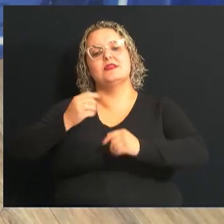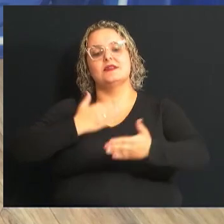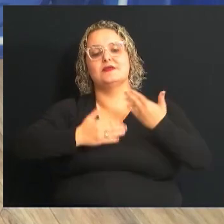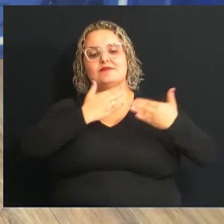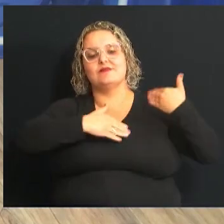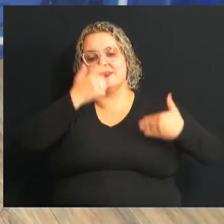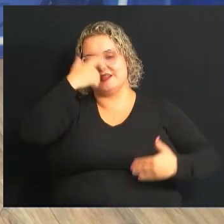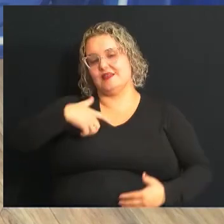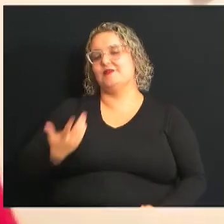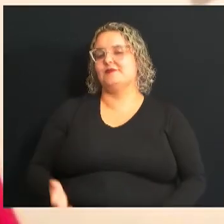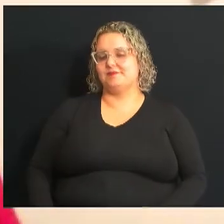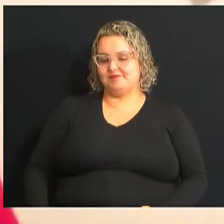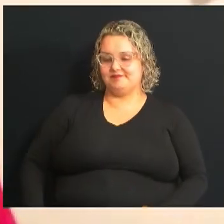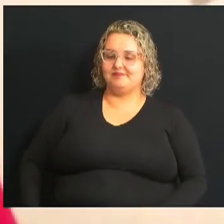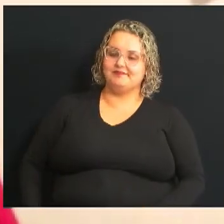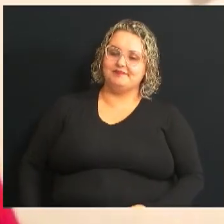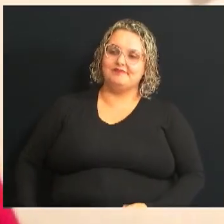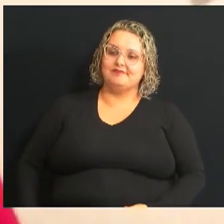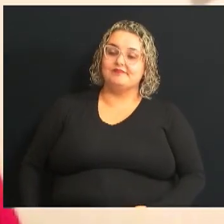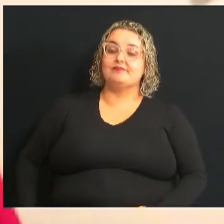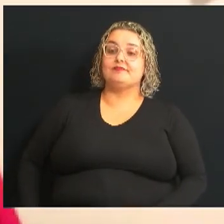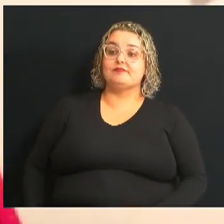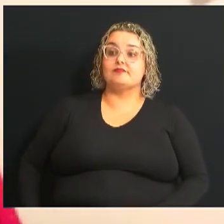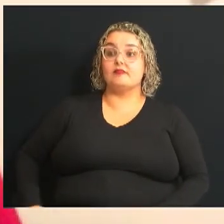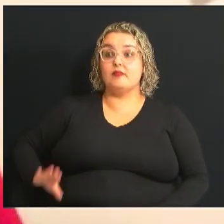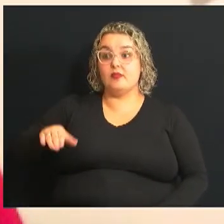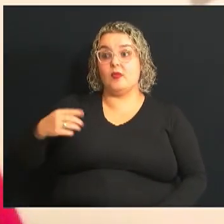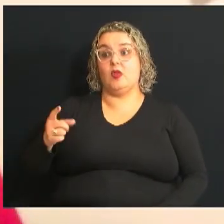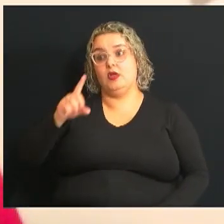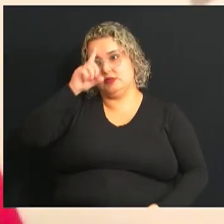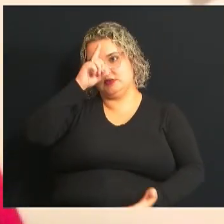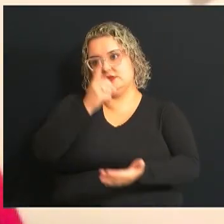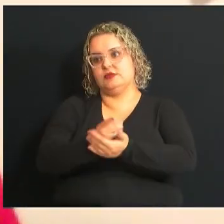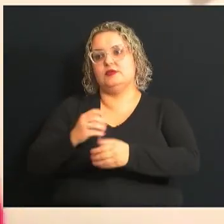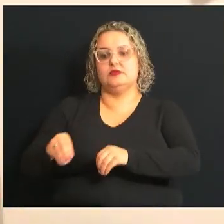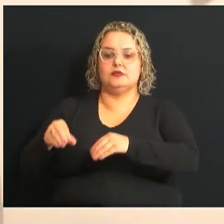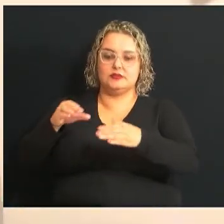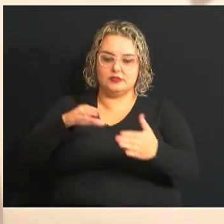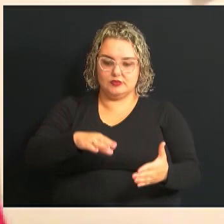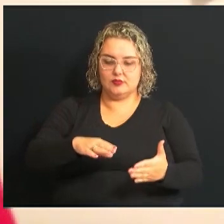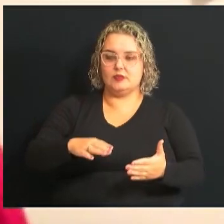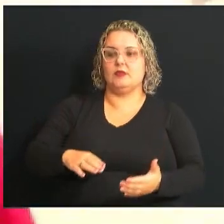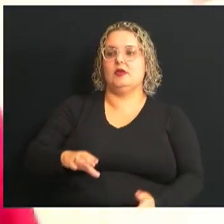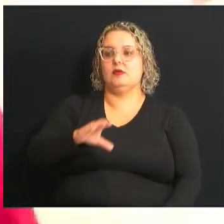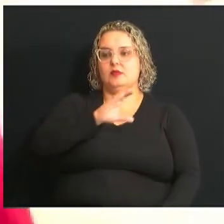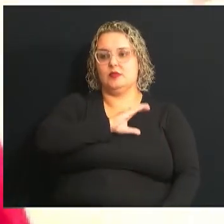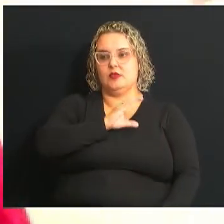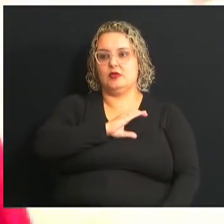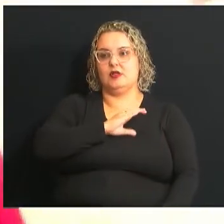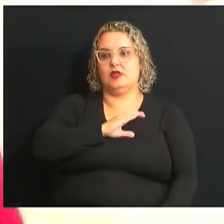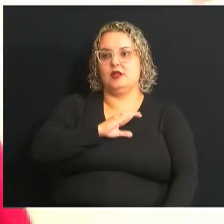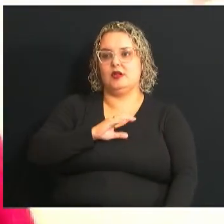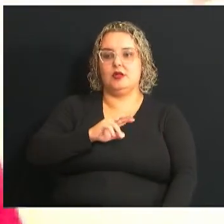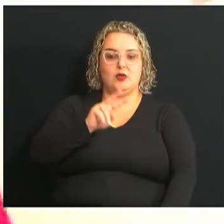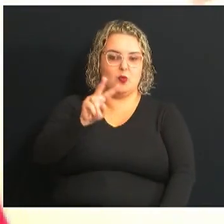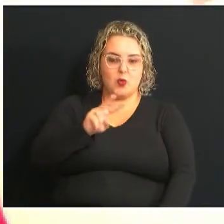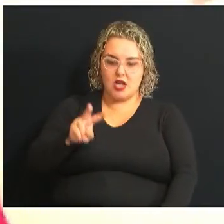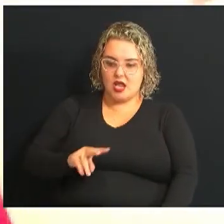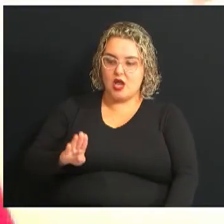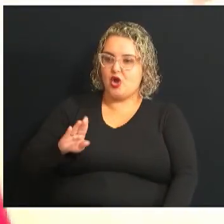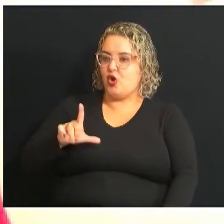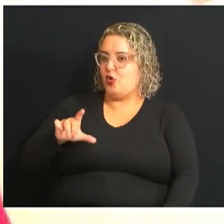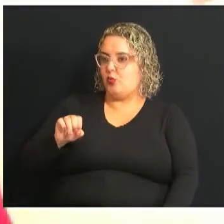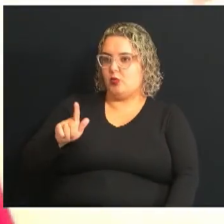Isso. Quando eu decidi mudar para o Canadá, eu resolvi criar um blog, porque eu lia muitos blogs, né, para procurar